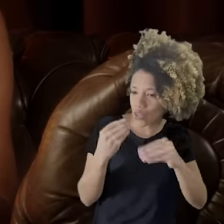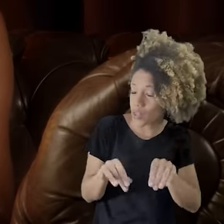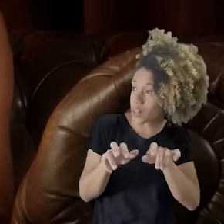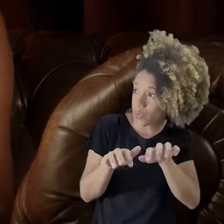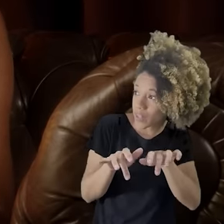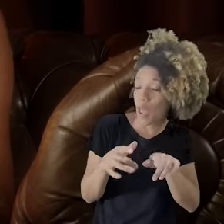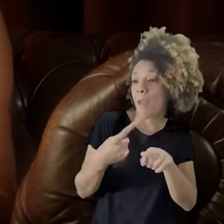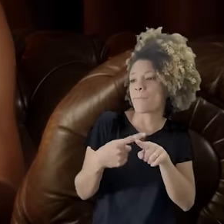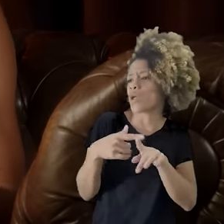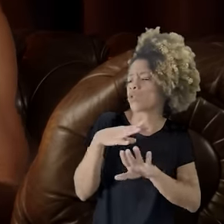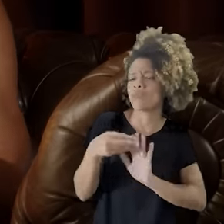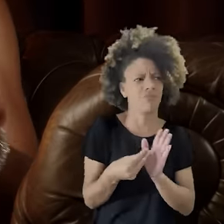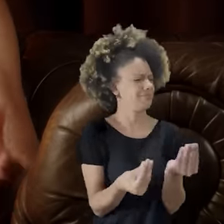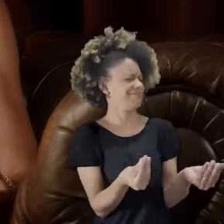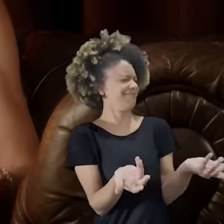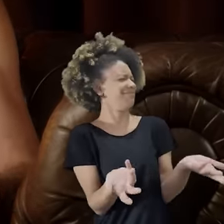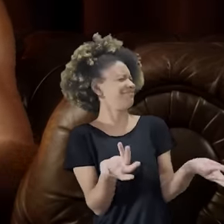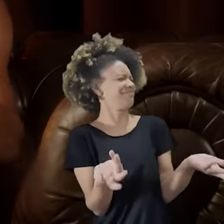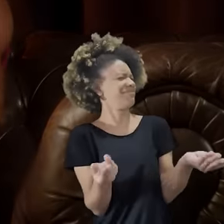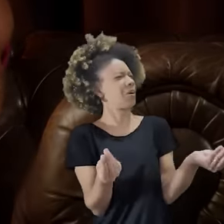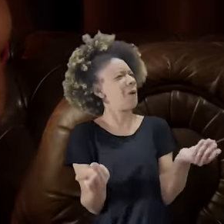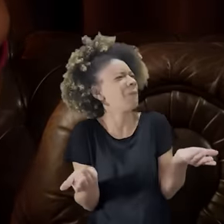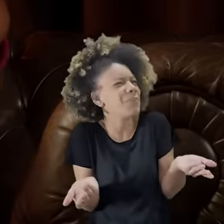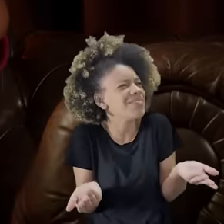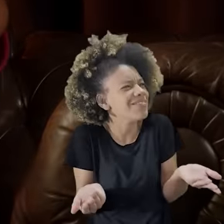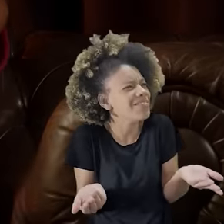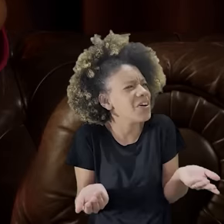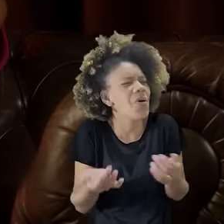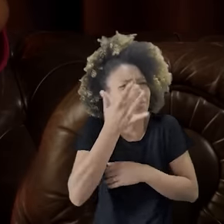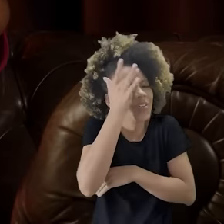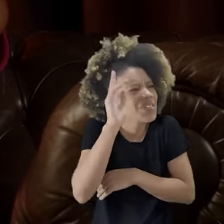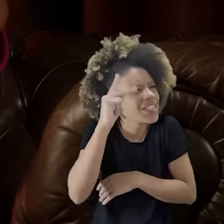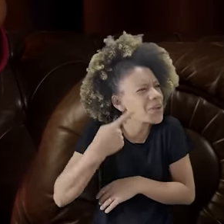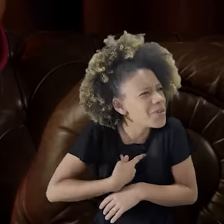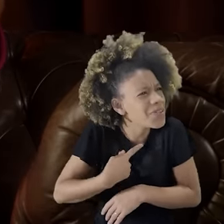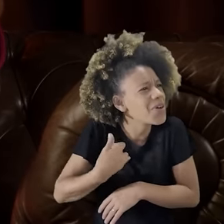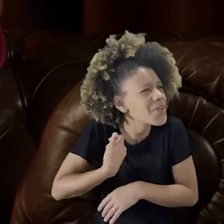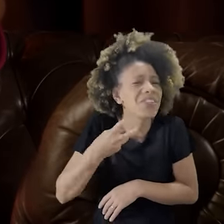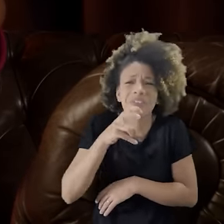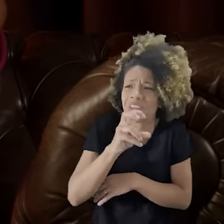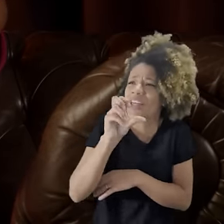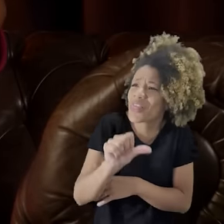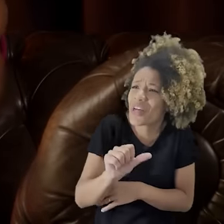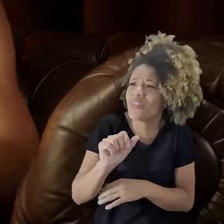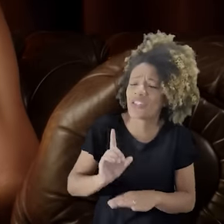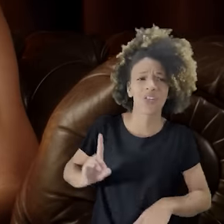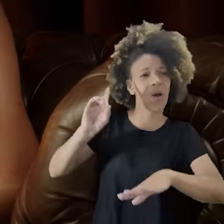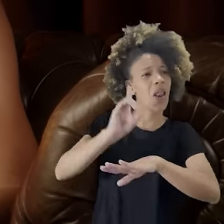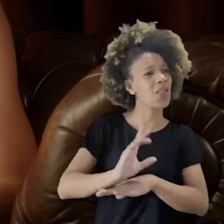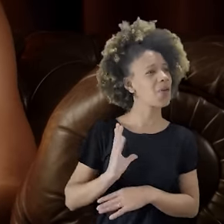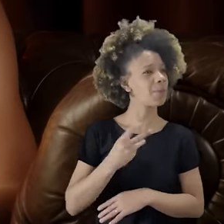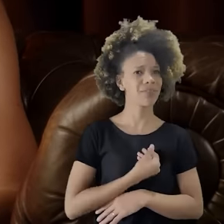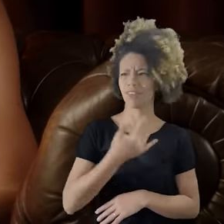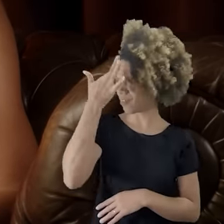que eu escrevia porque tu não falava como é que pode é um ser humano é com 59 anos e colocando como